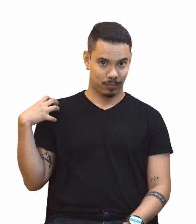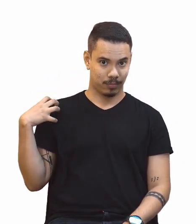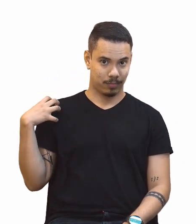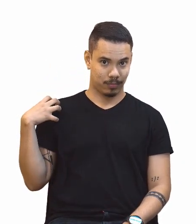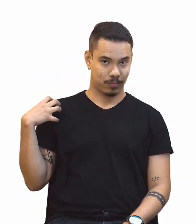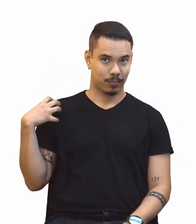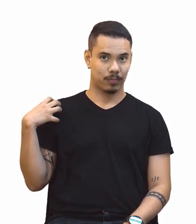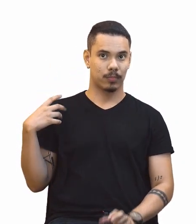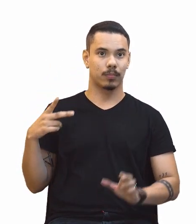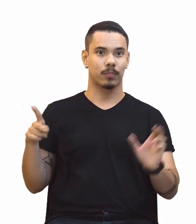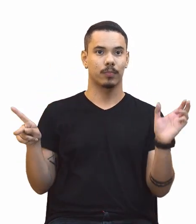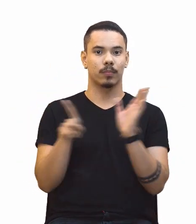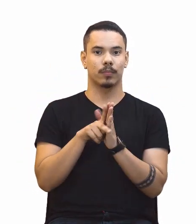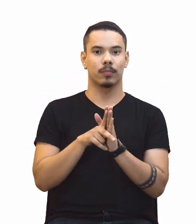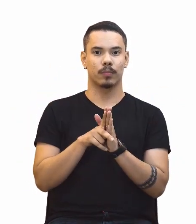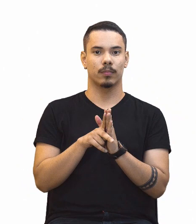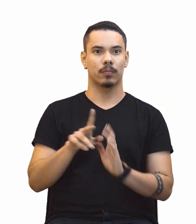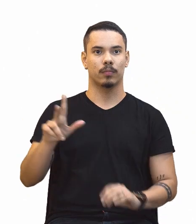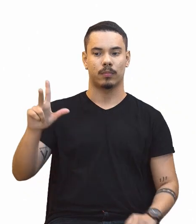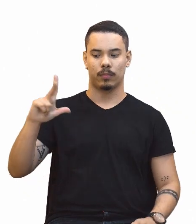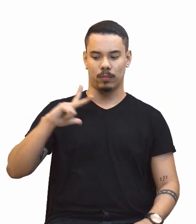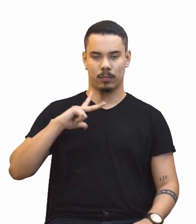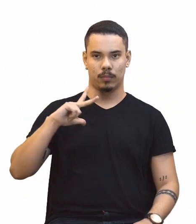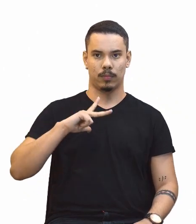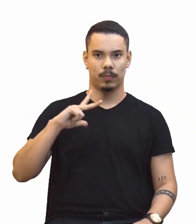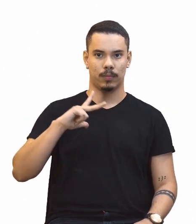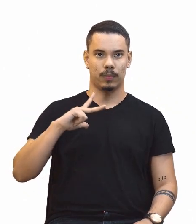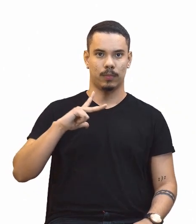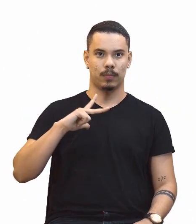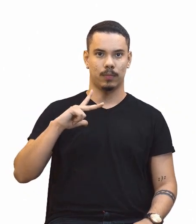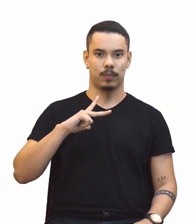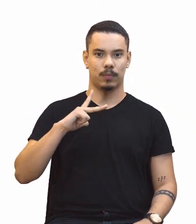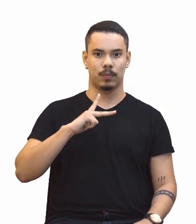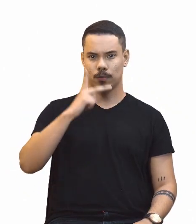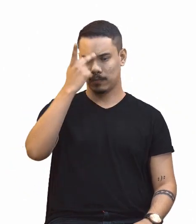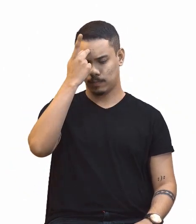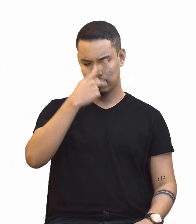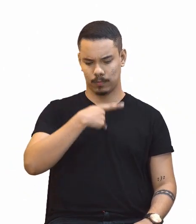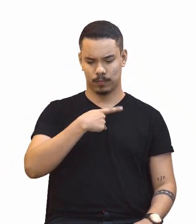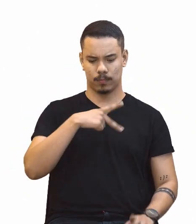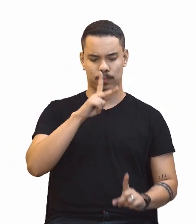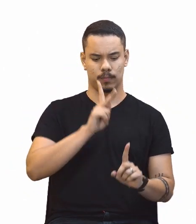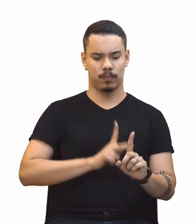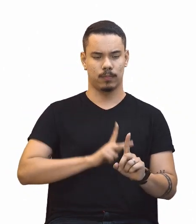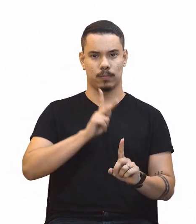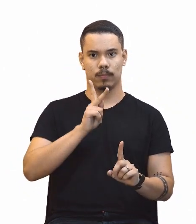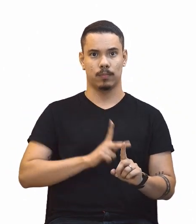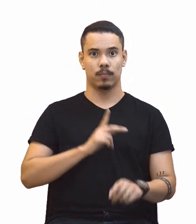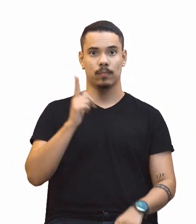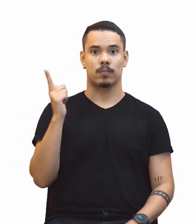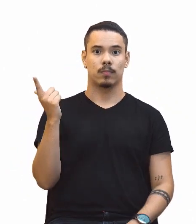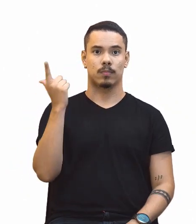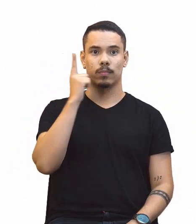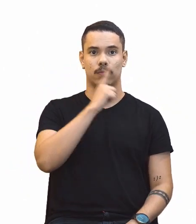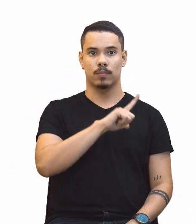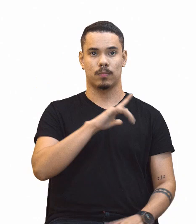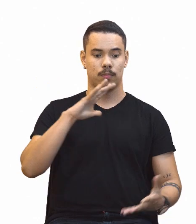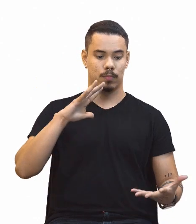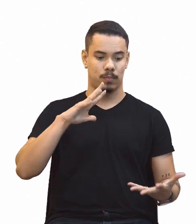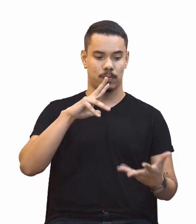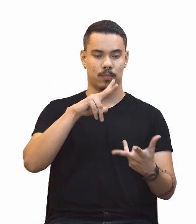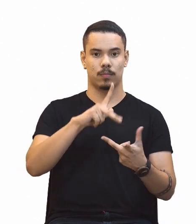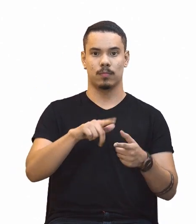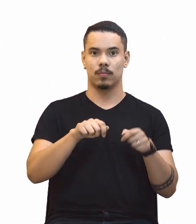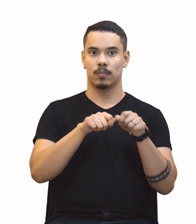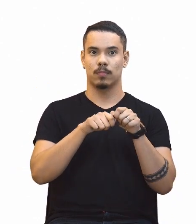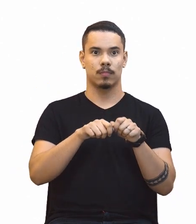que parte do particular, do individual, para atingir o universal e